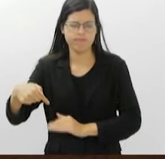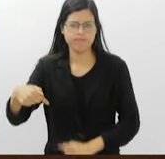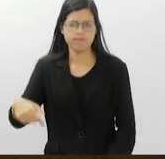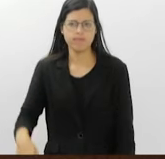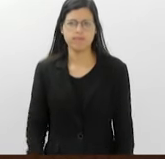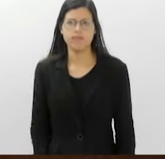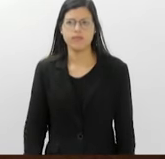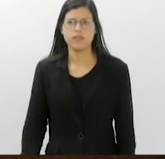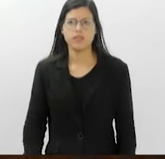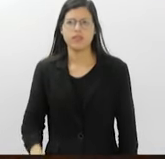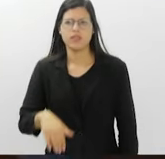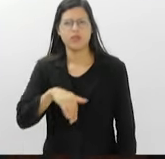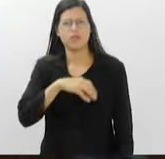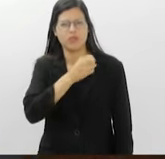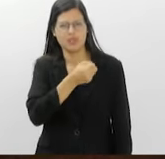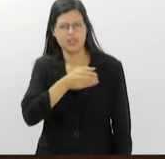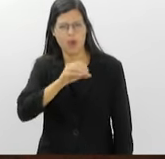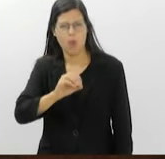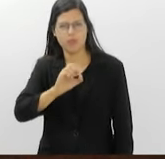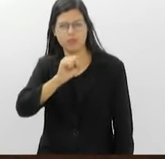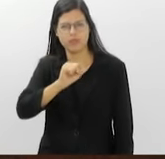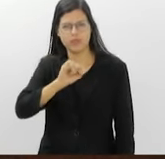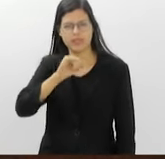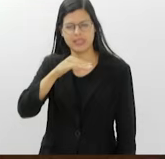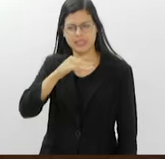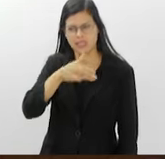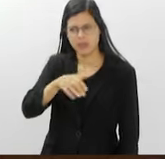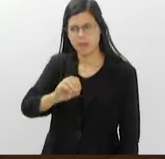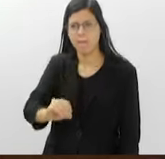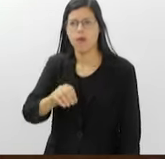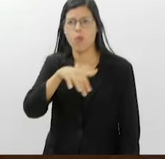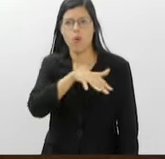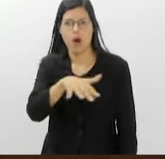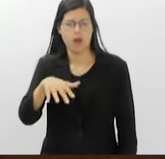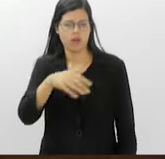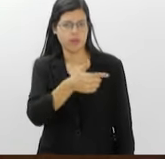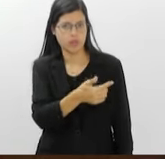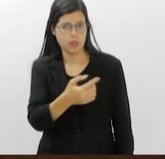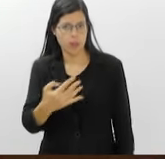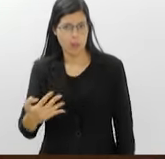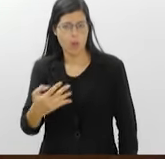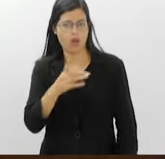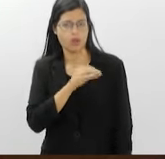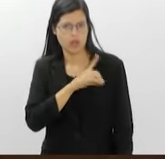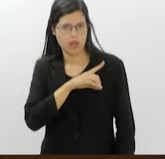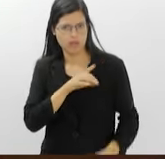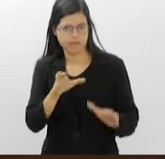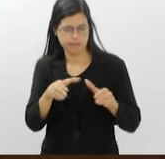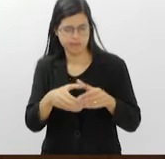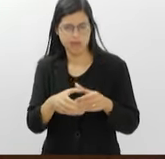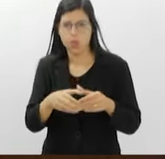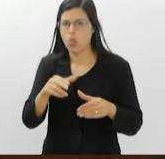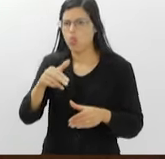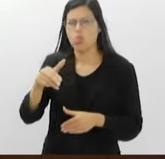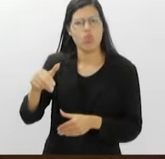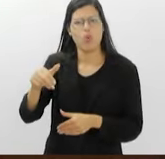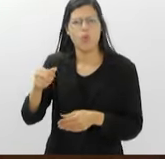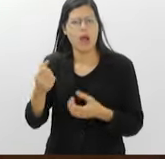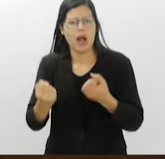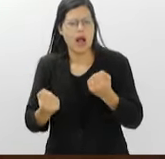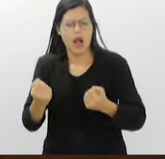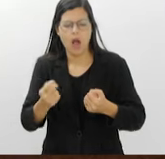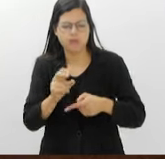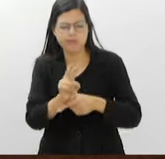no São Simão, na área do 24º Batalhão, que nunca colocam uma viatura na divisa.